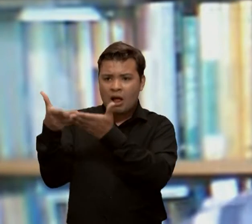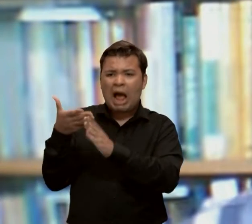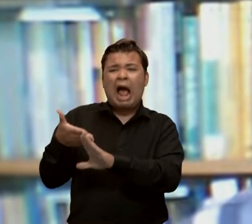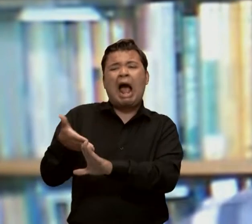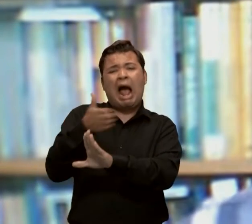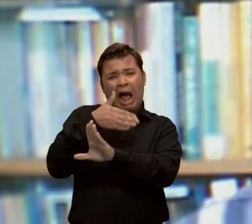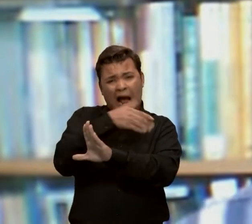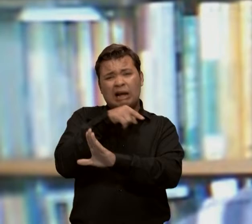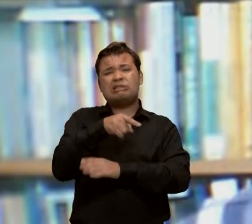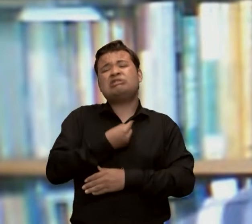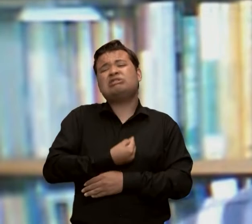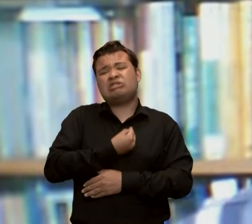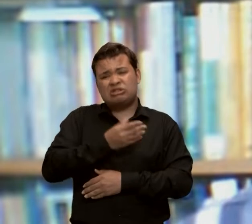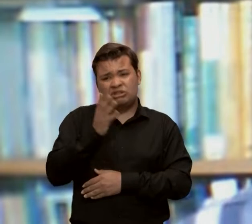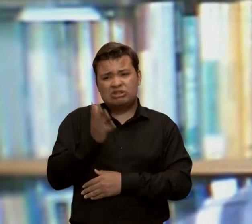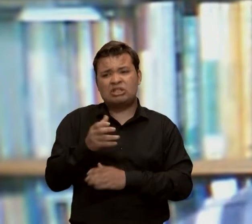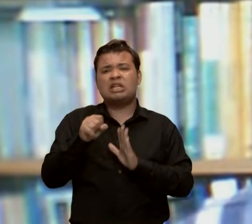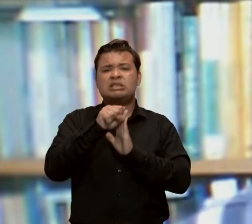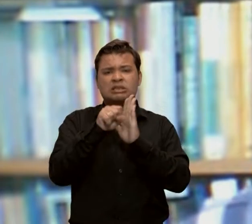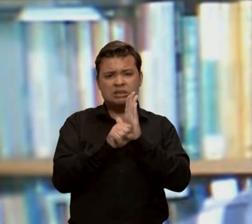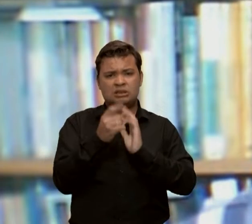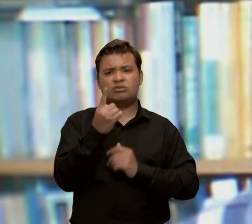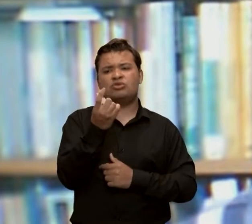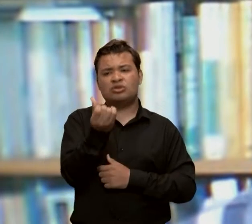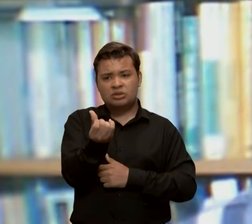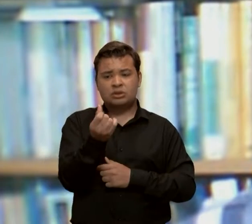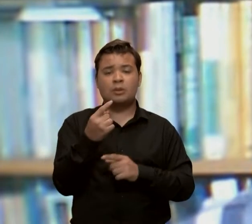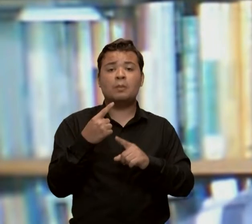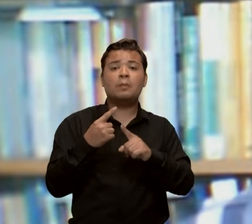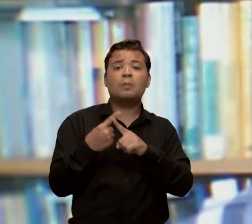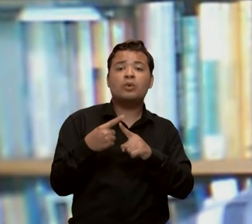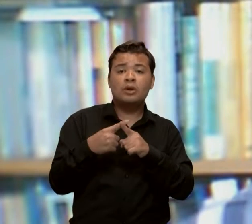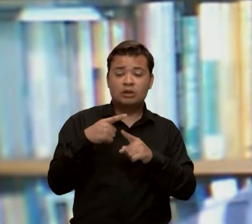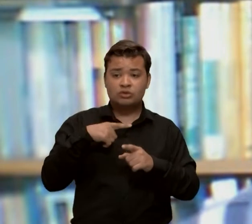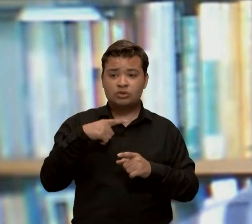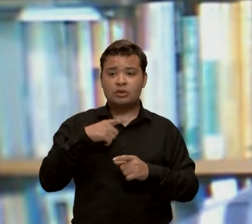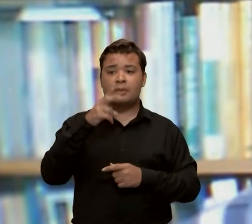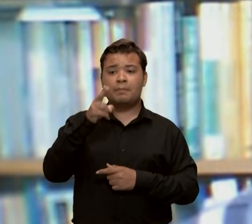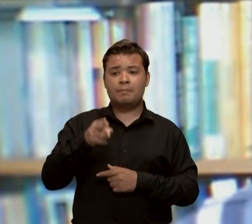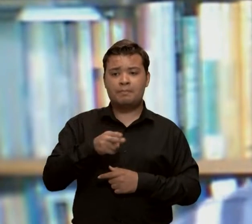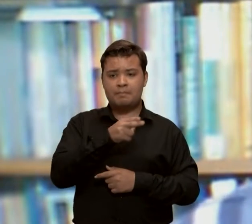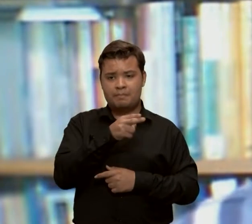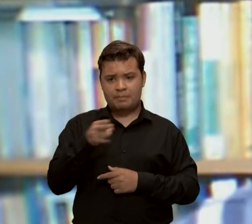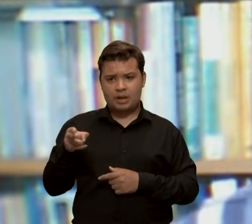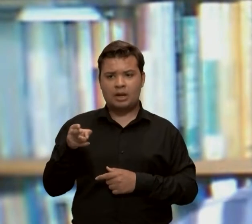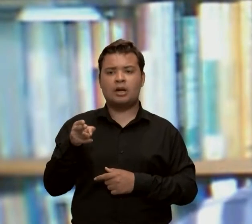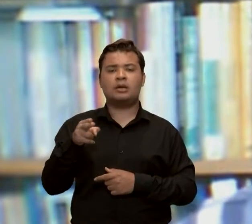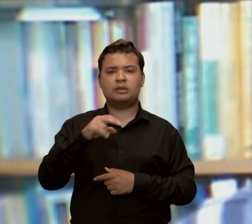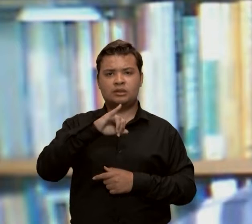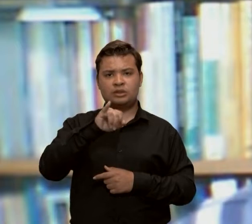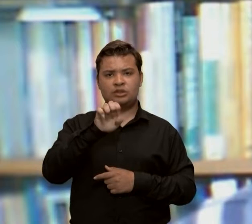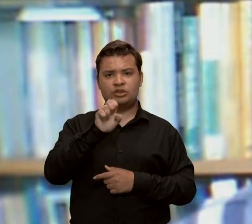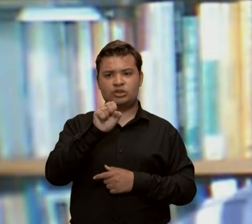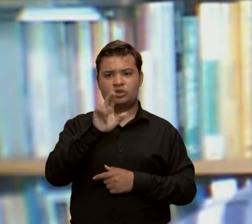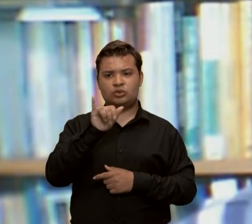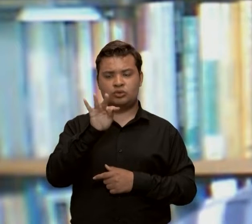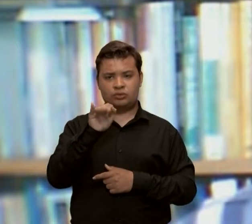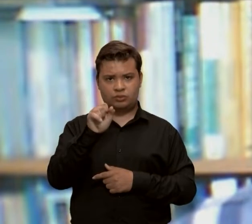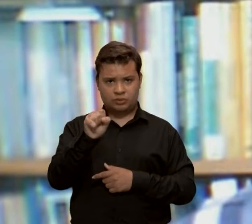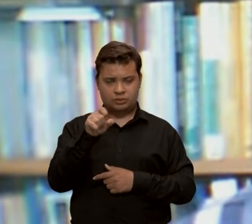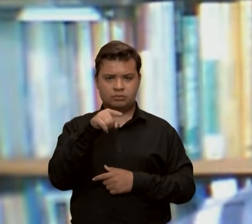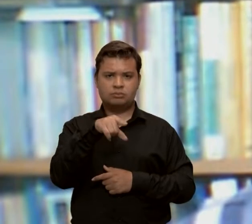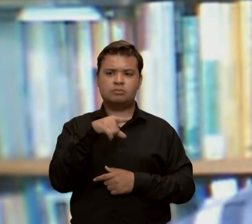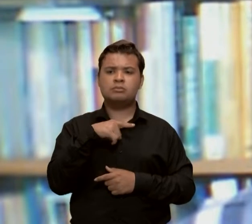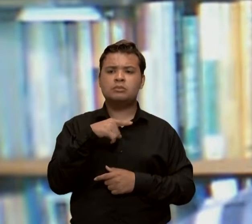está aqui desde o século XVI, com os padres jesuítas que trouxeram os autos natalinos